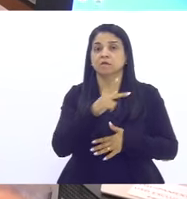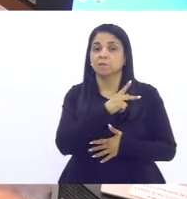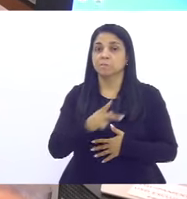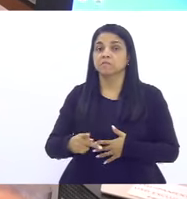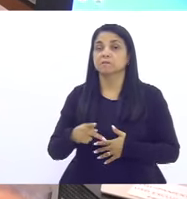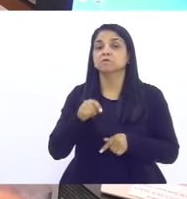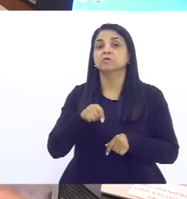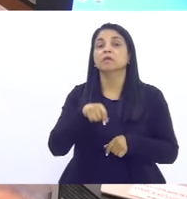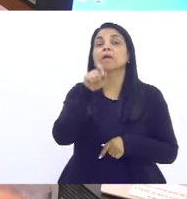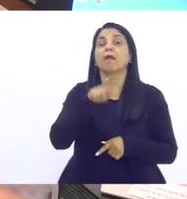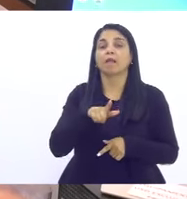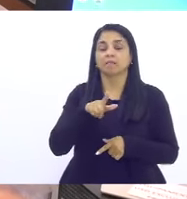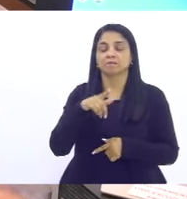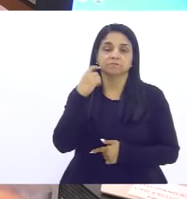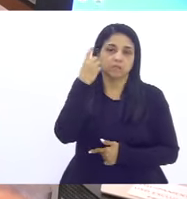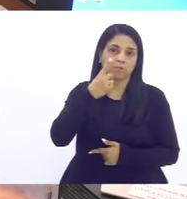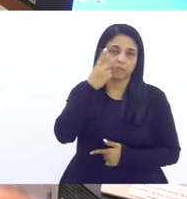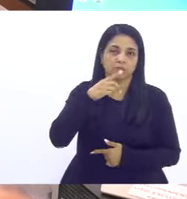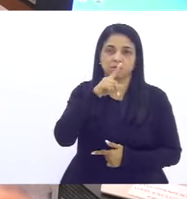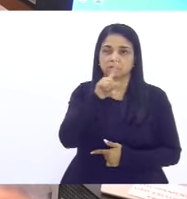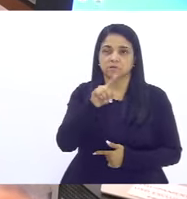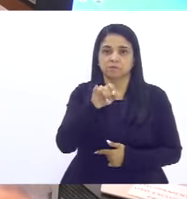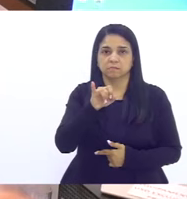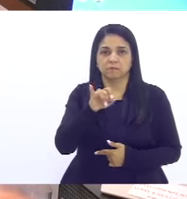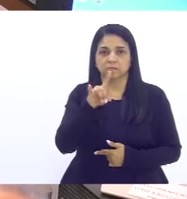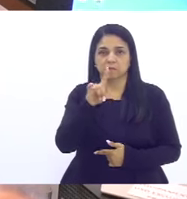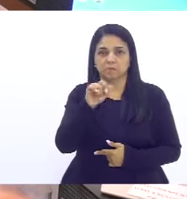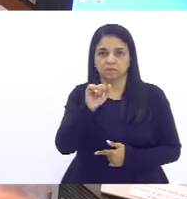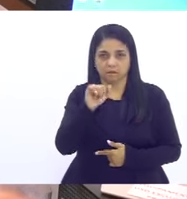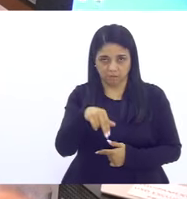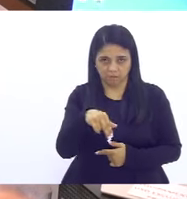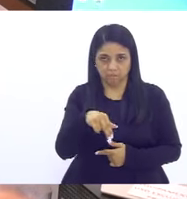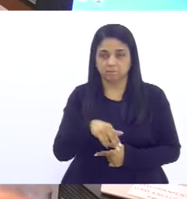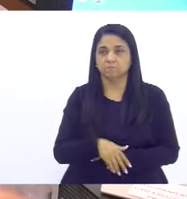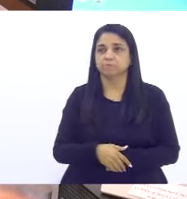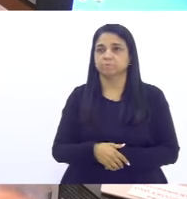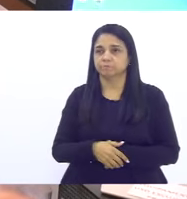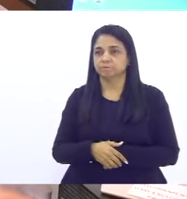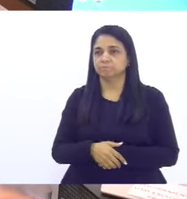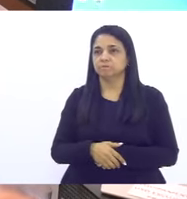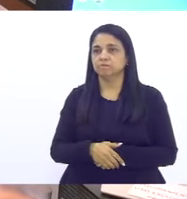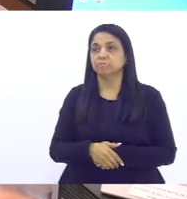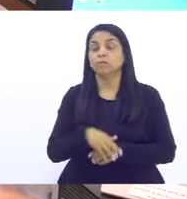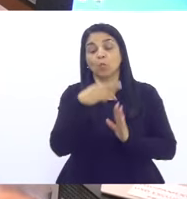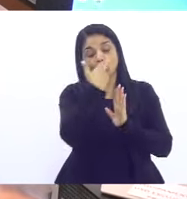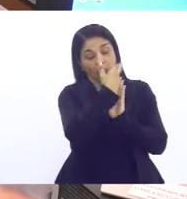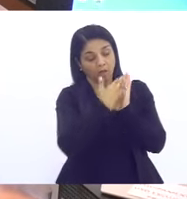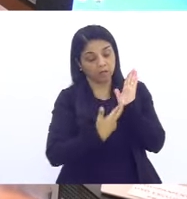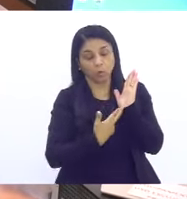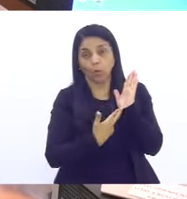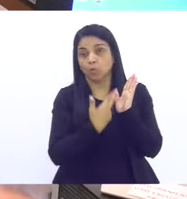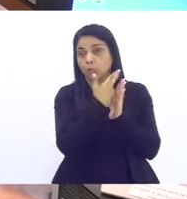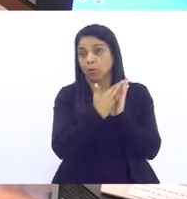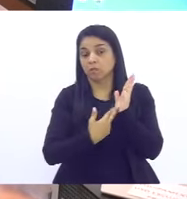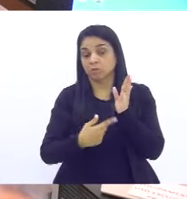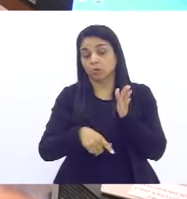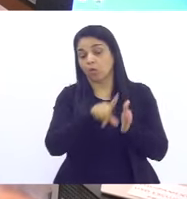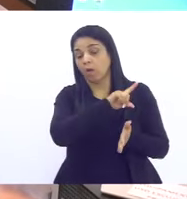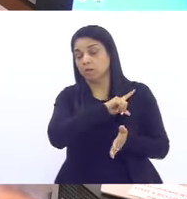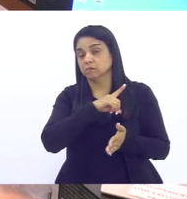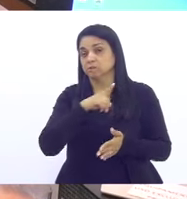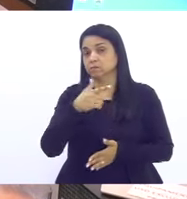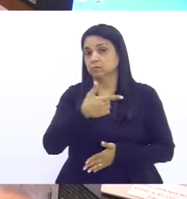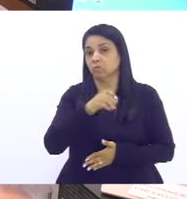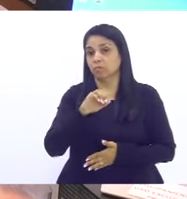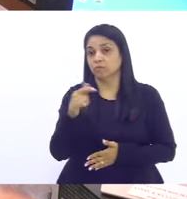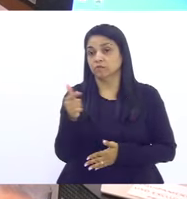Passar a palavra, então, para a Light, rapidamente, e para a Enel também, sobre o relatório da CPI anterior.